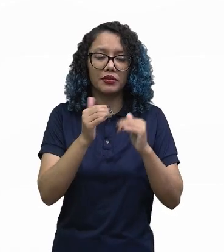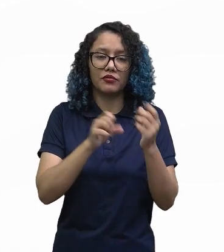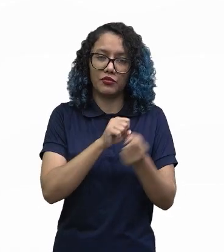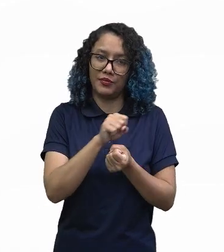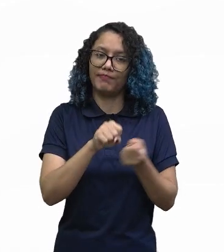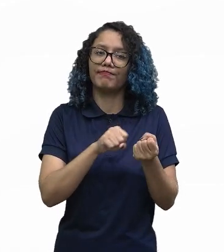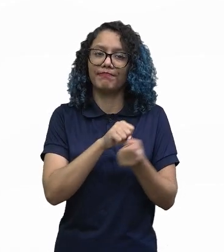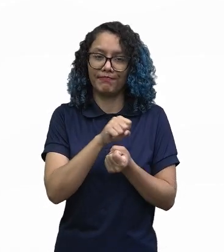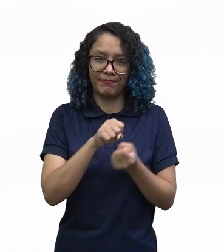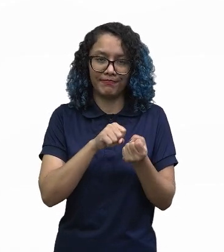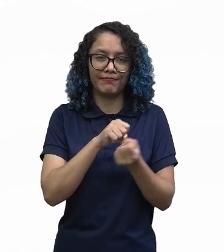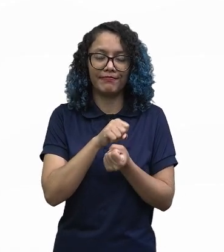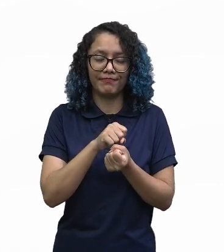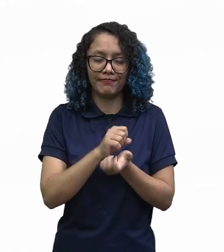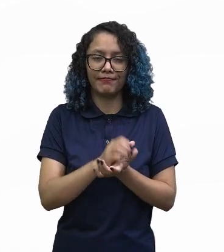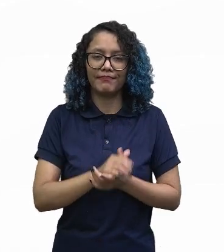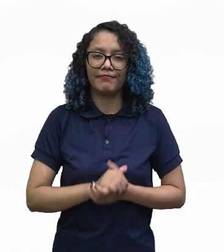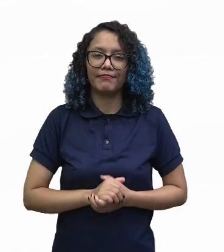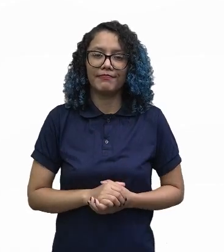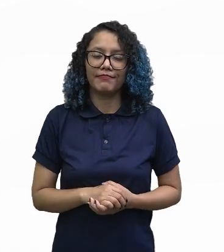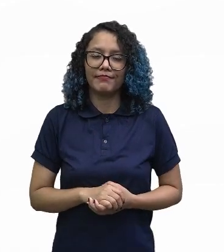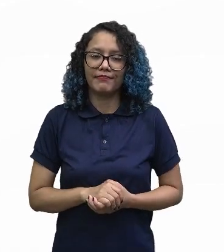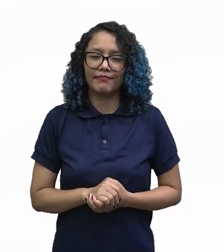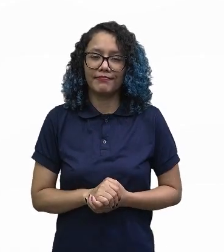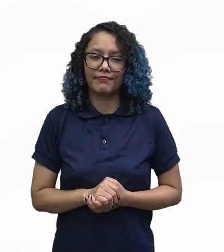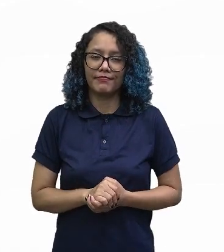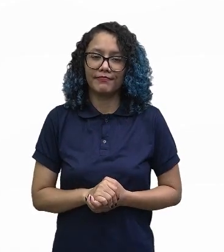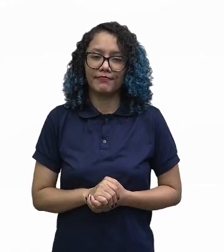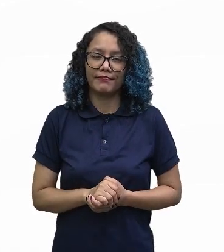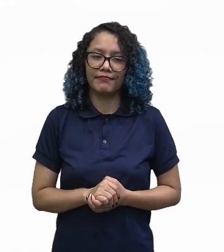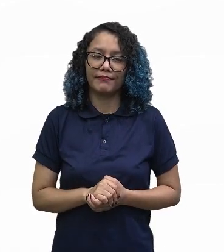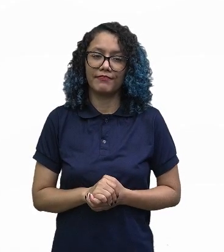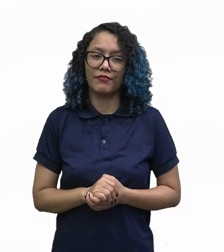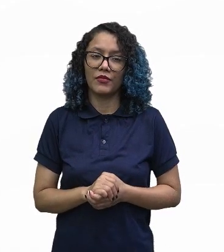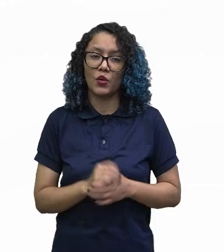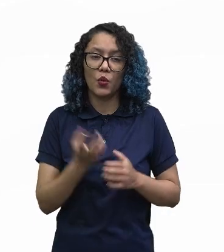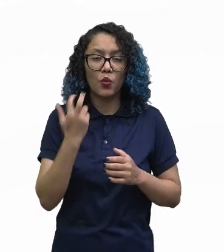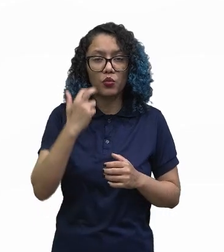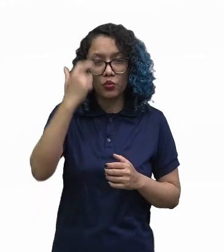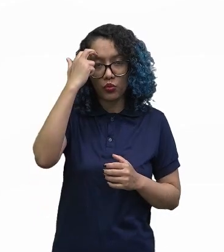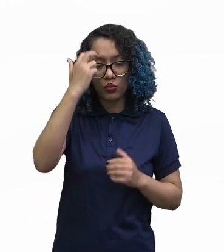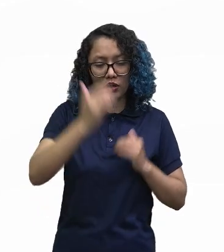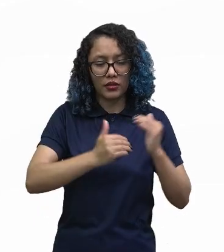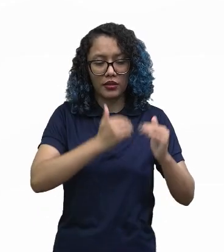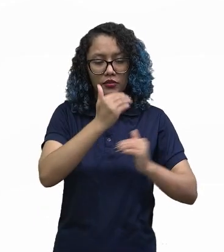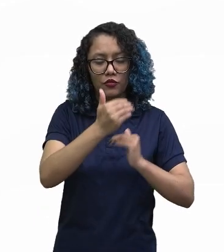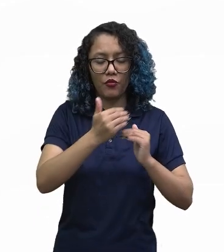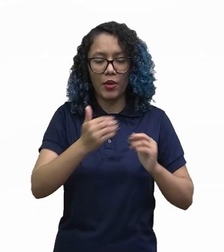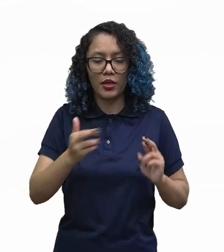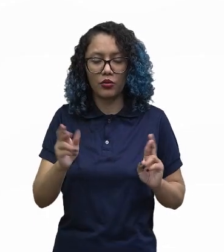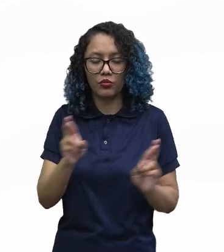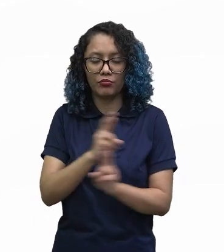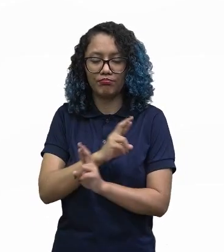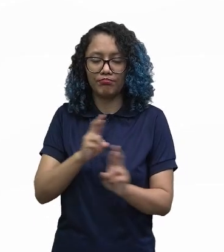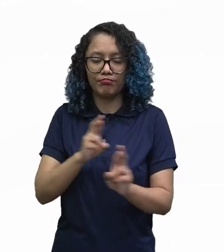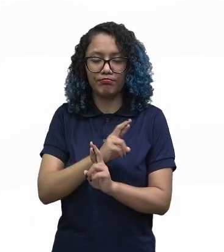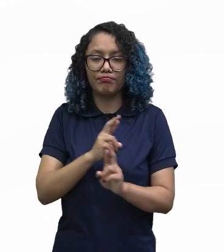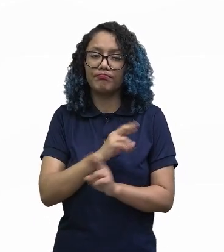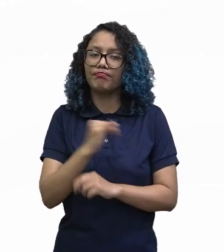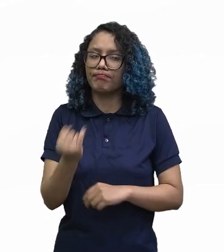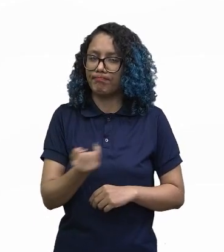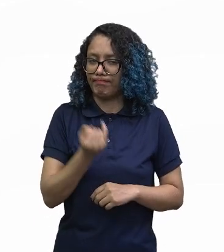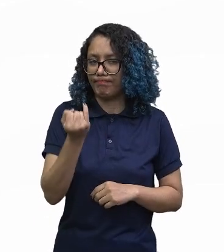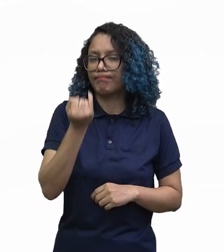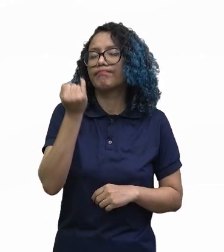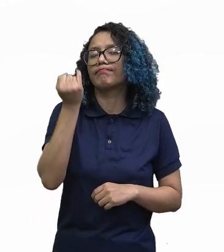desenvolvimento sustentável. Então, esse diálogo entre a cultura e o desenvolvimento ele já é um ponto muito sério, né,